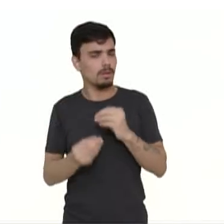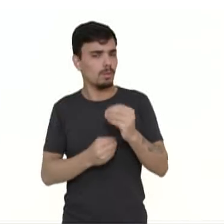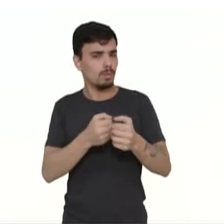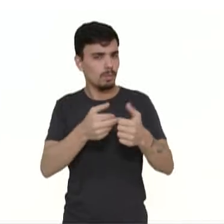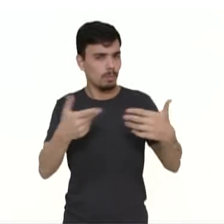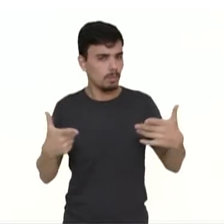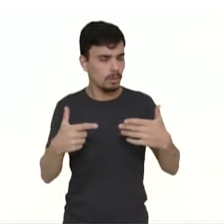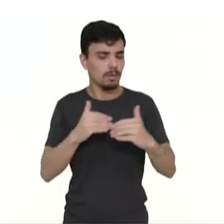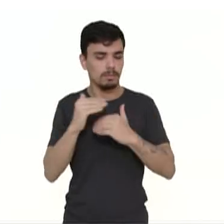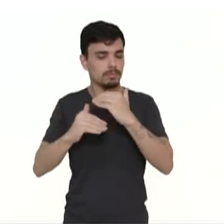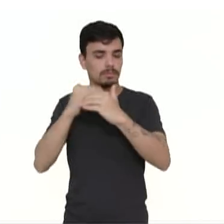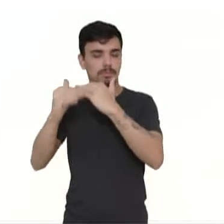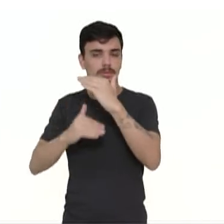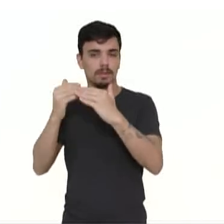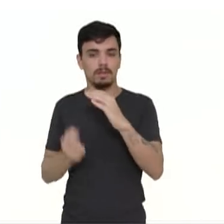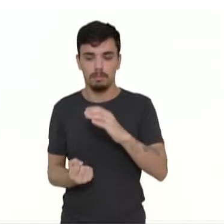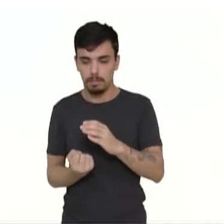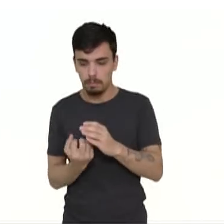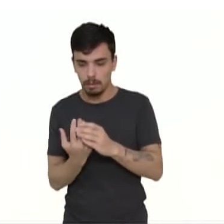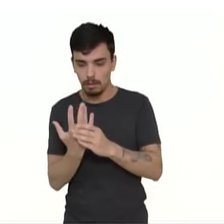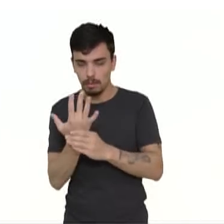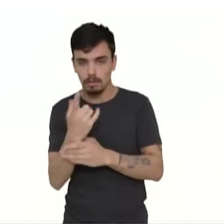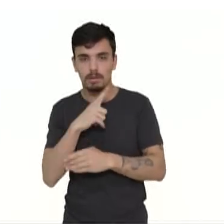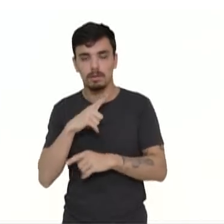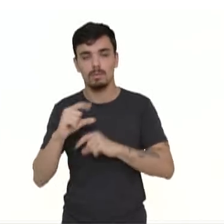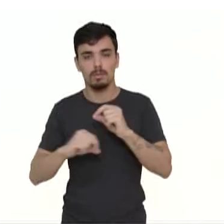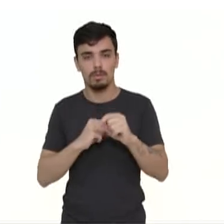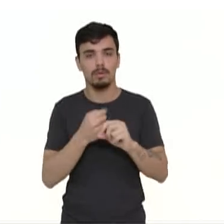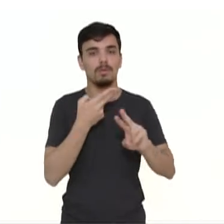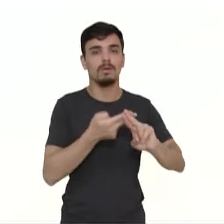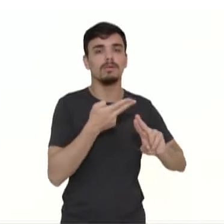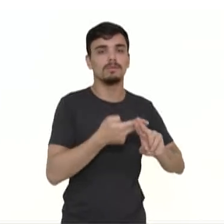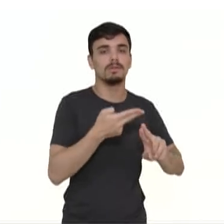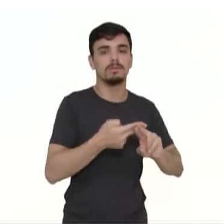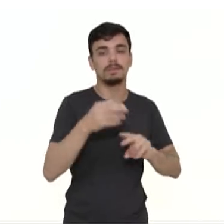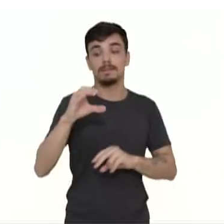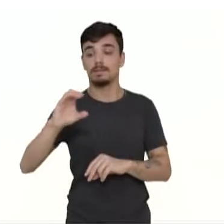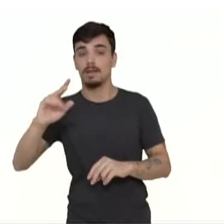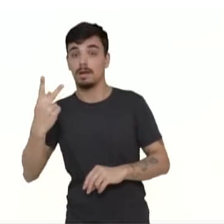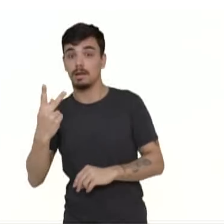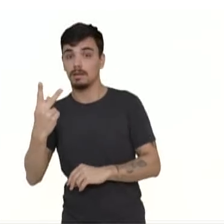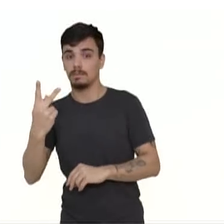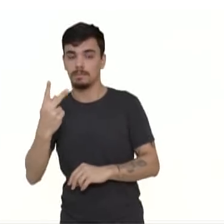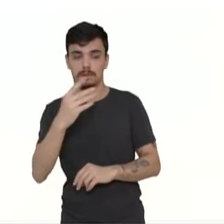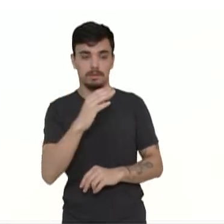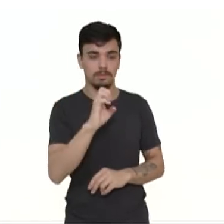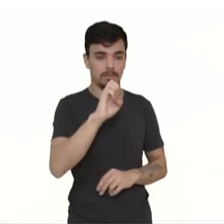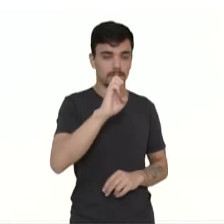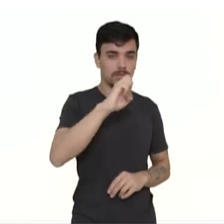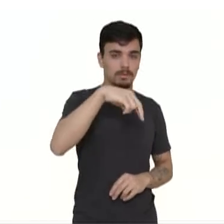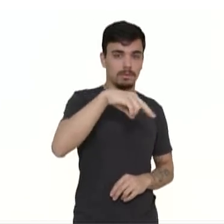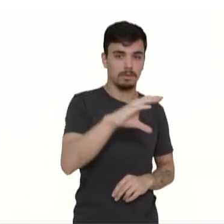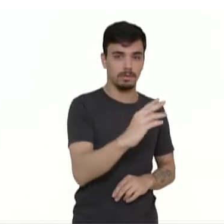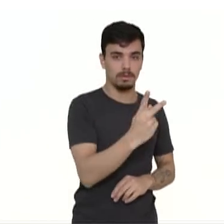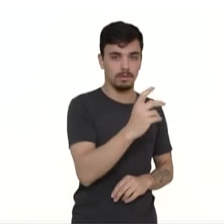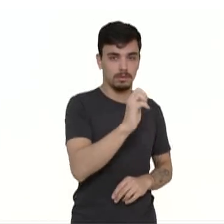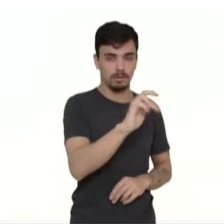em processo de enchimento, usa-se CH, certo? Então, encher,